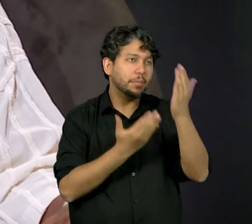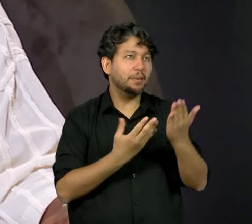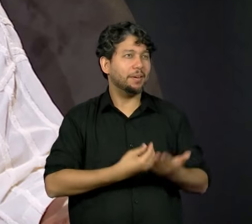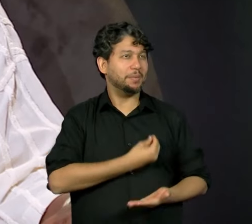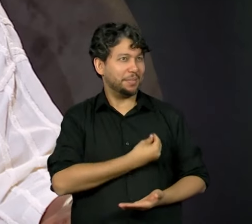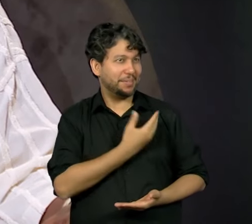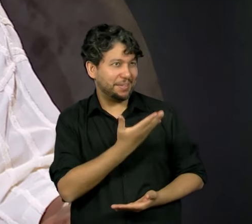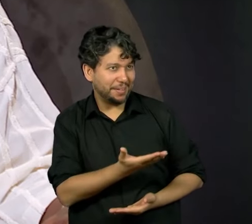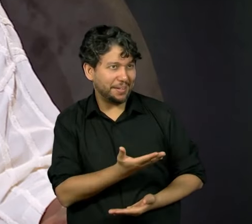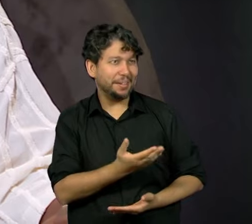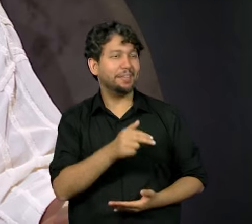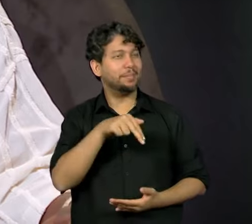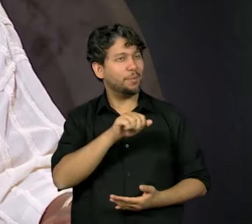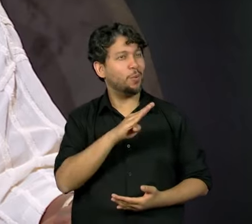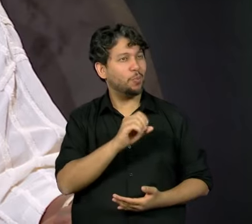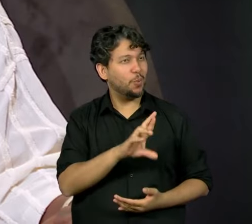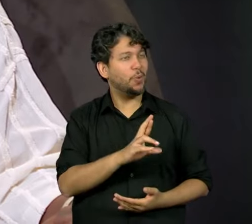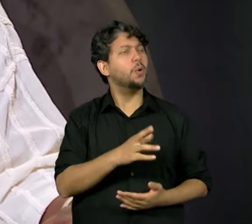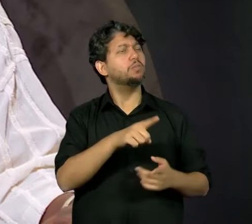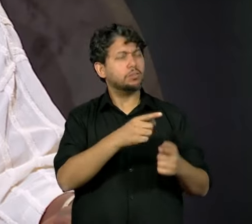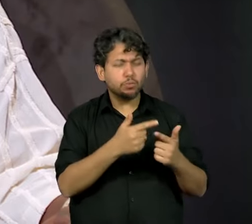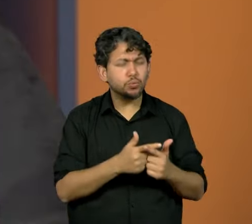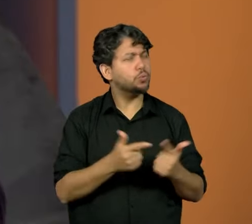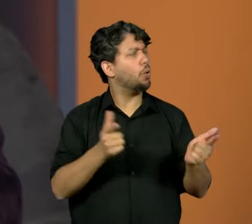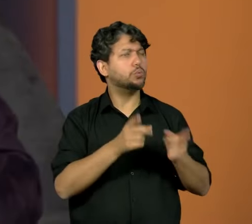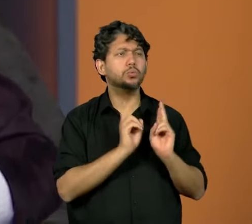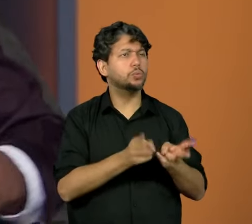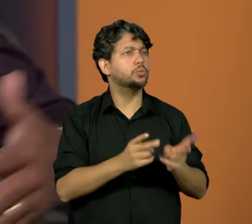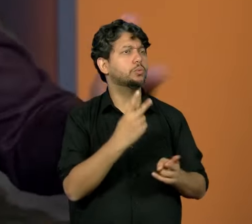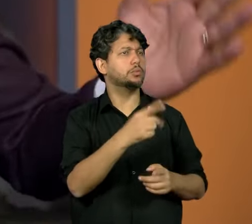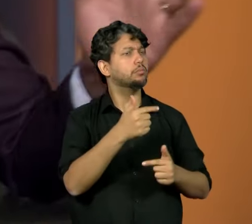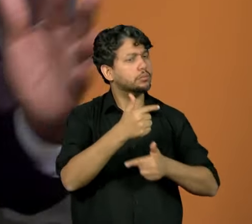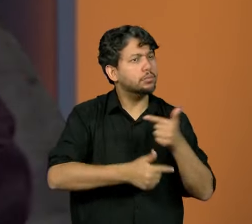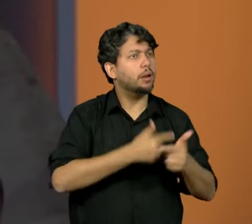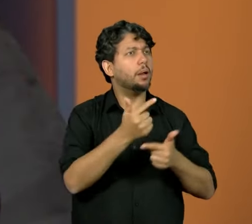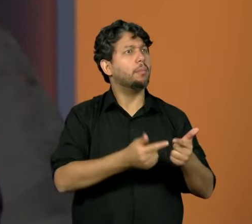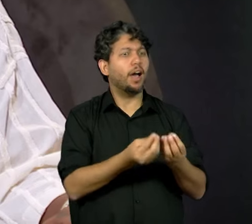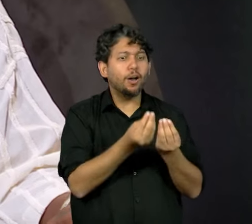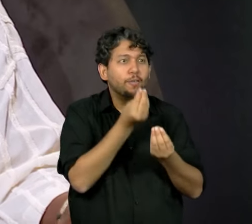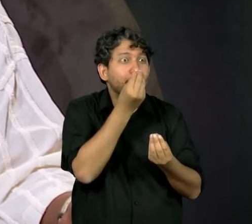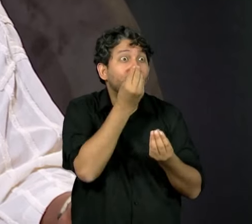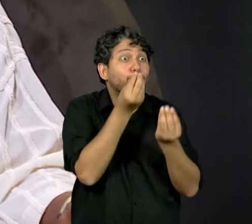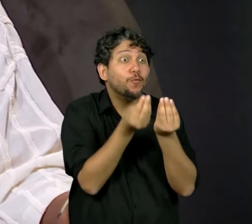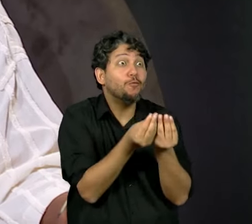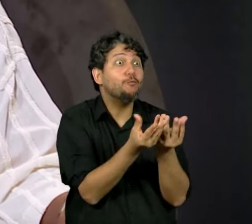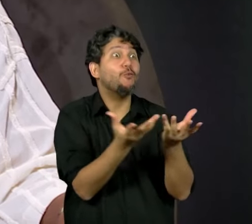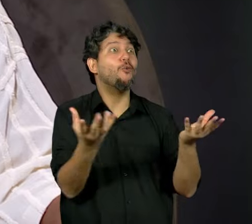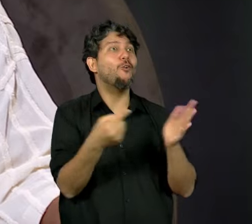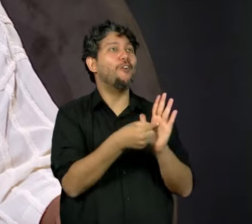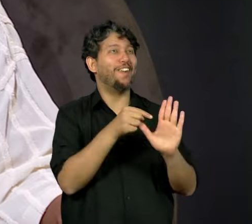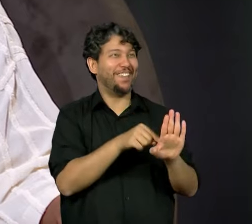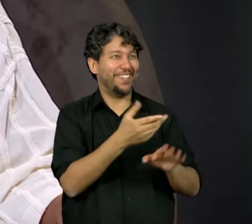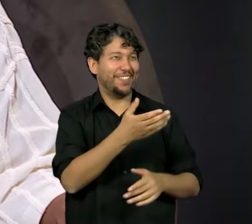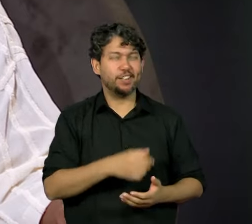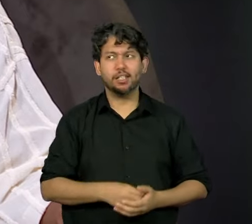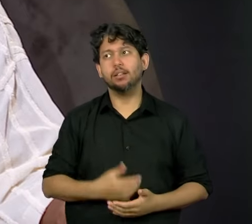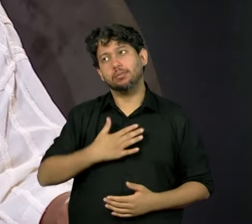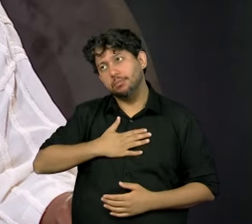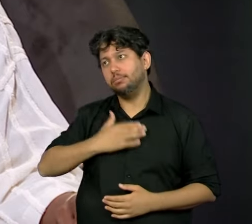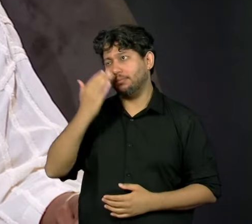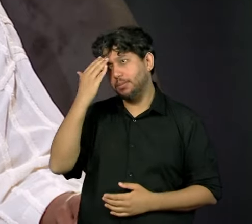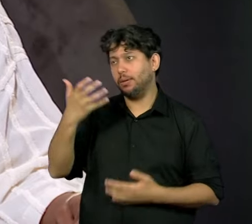presença, Nabor, te desejar muito mais sorte e que seu trabalho possa florescer sempre. Eu que agradeço o convite, Zé Vicente. Foi um